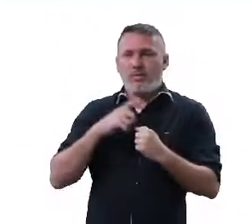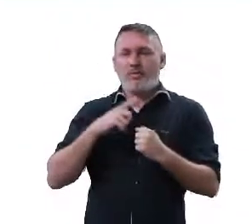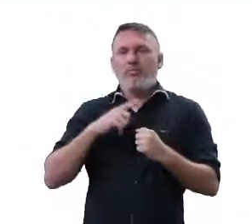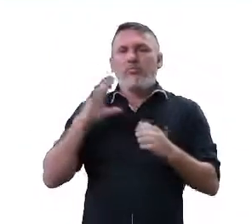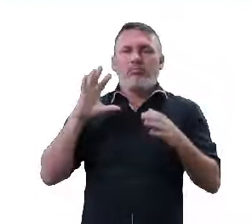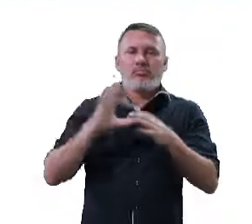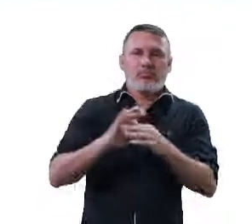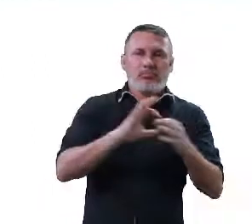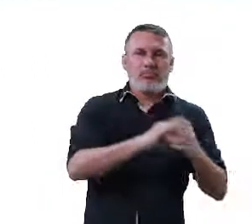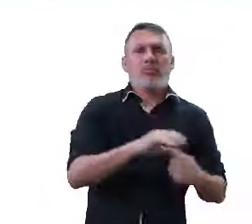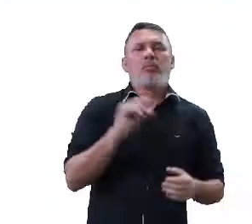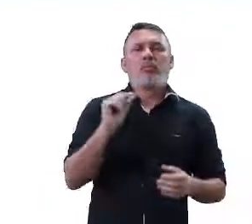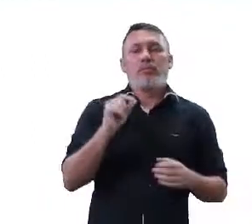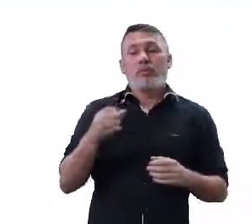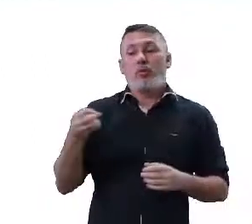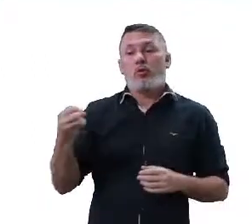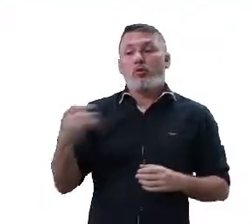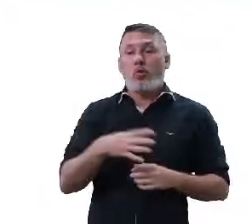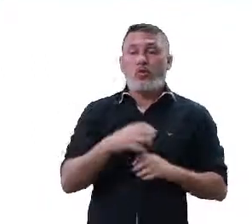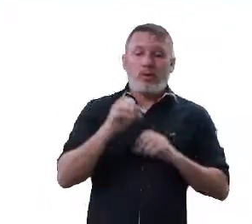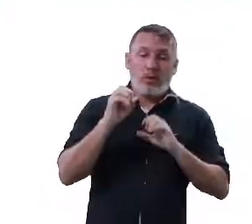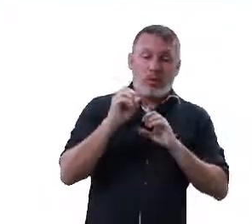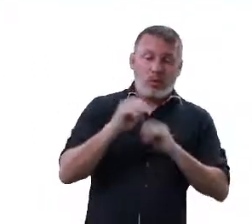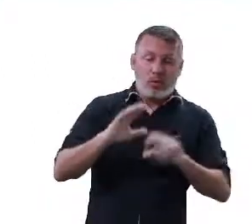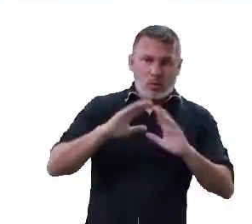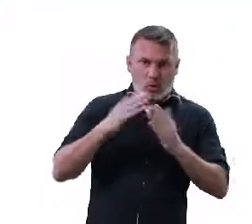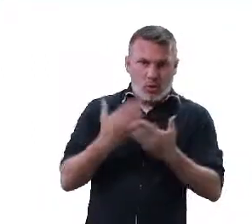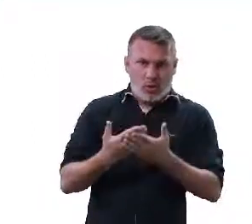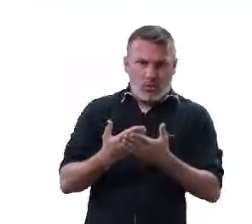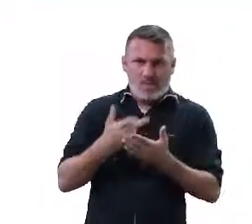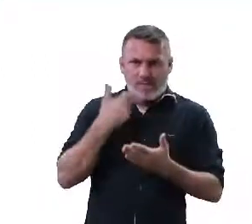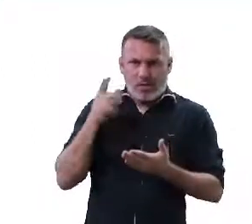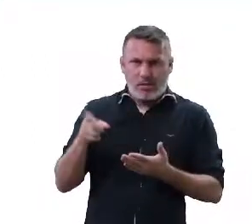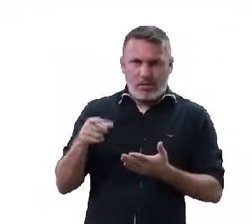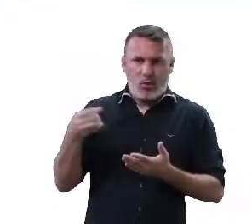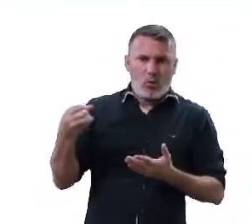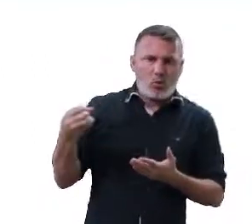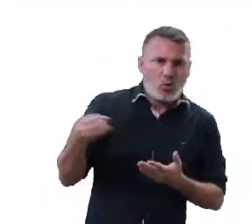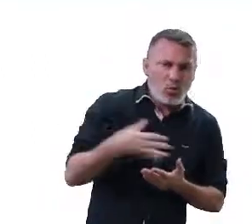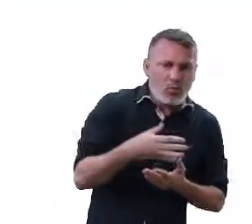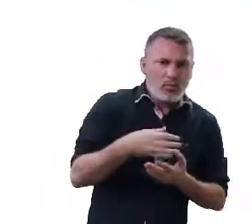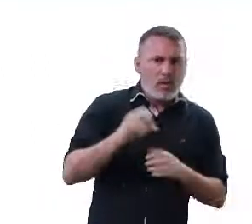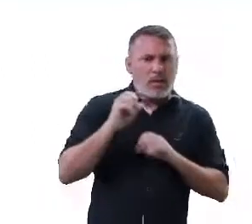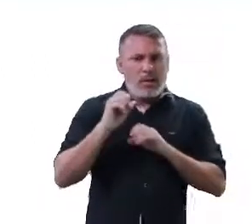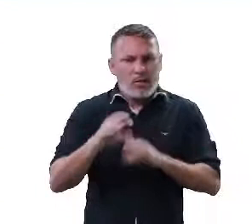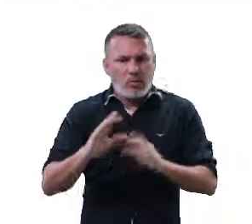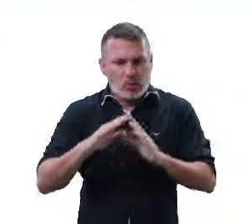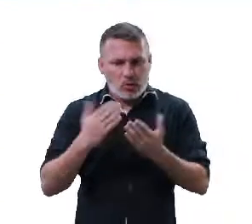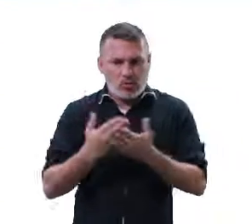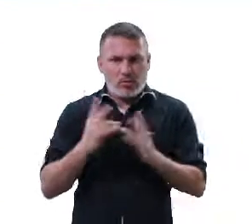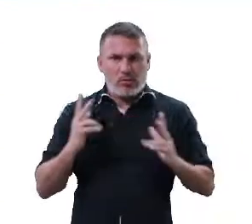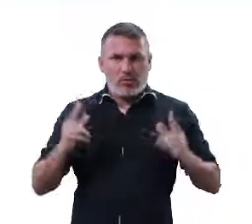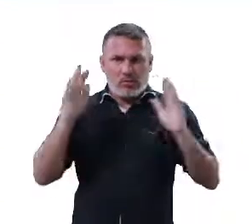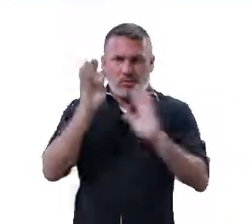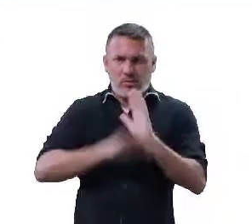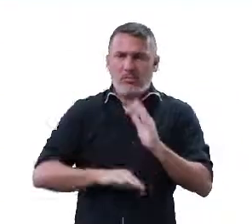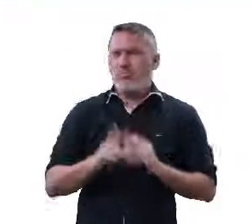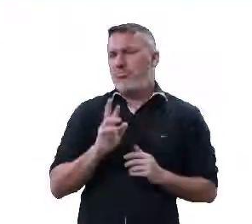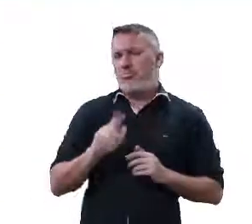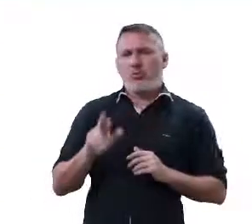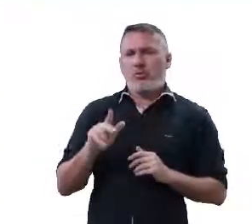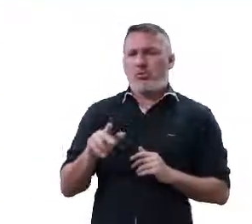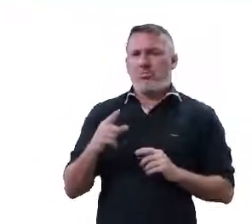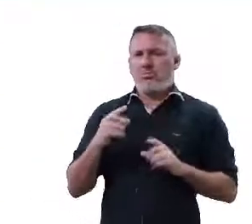suas bases. A modernização da educação escolar? Não, não é. Entendeu? Não está essa discussão aqui. Por